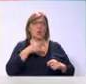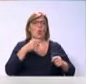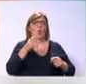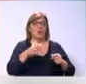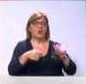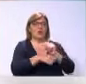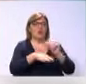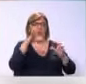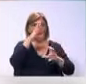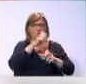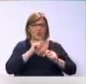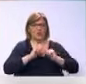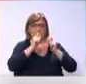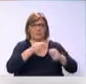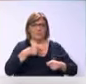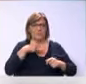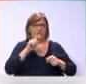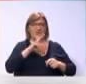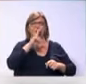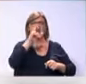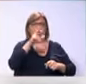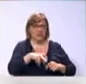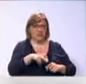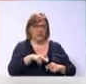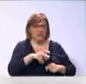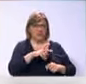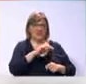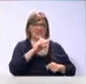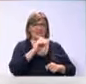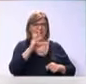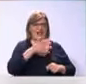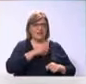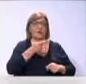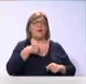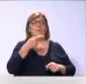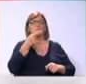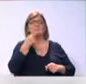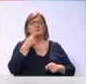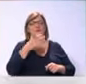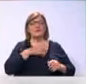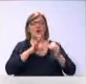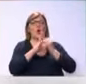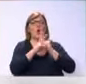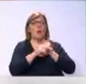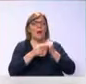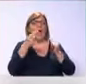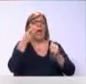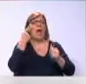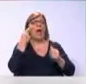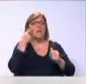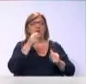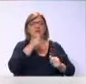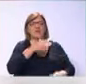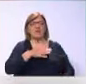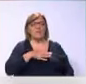com o governo não vou conduzir a resposta em cada jóia foi preciso vir criou várias amostras do